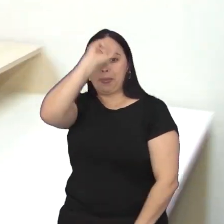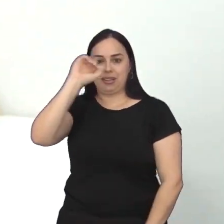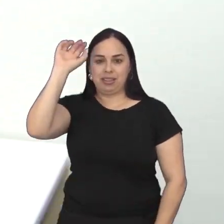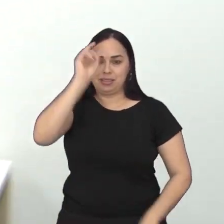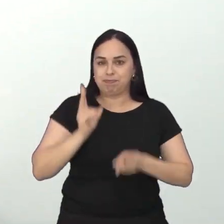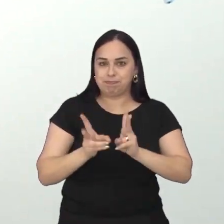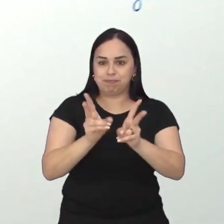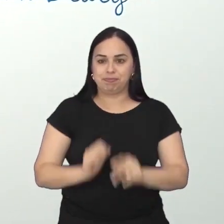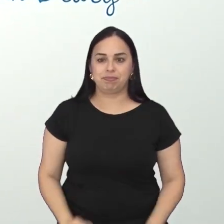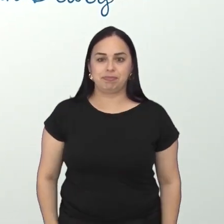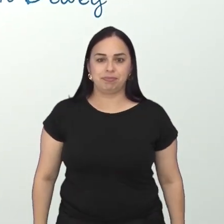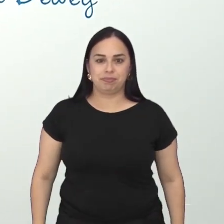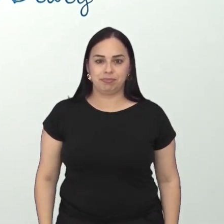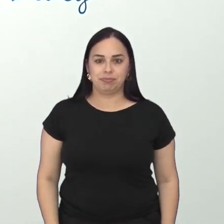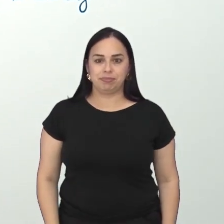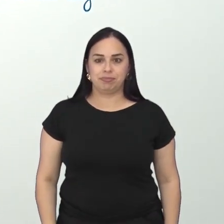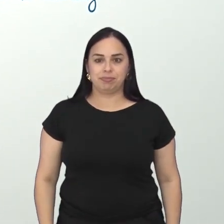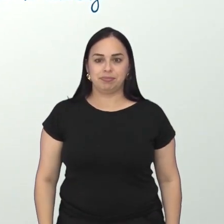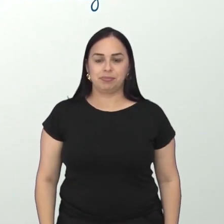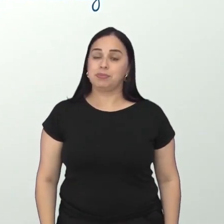aprender.